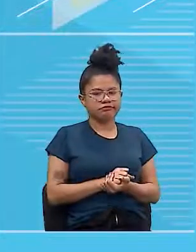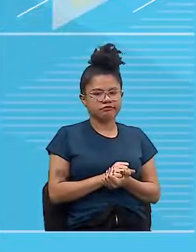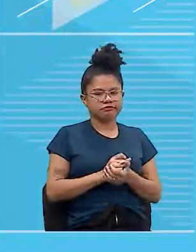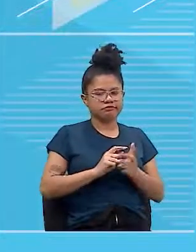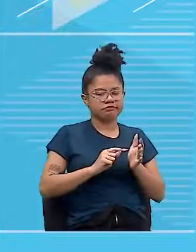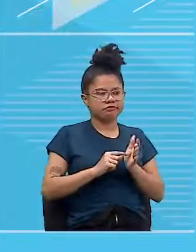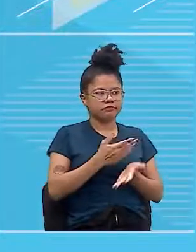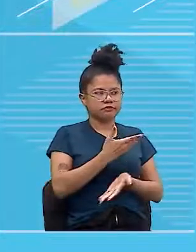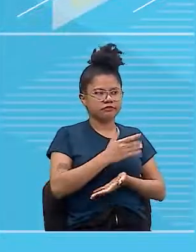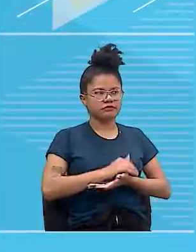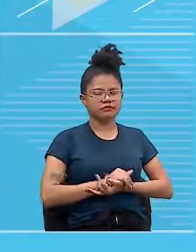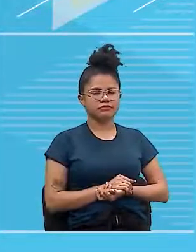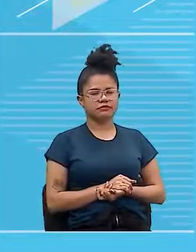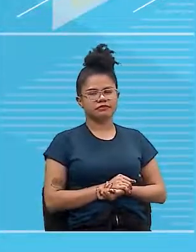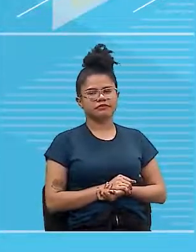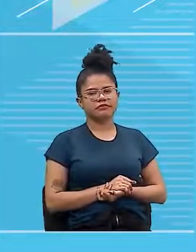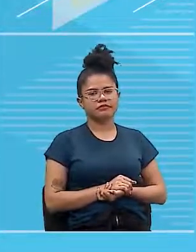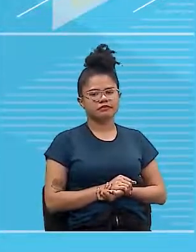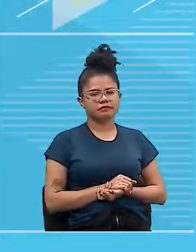17